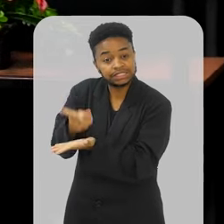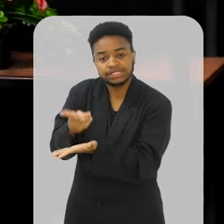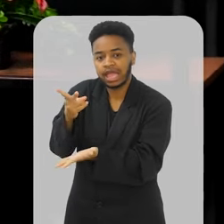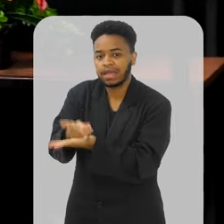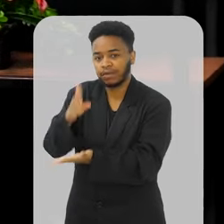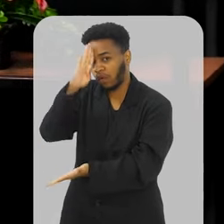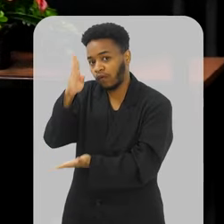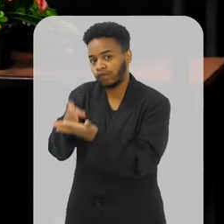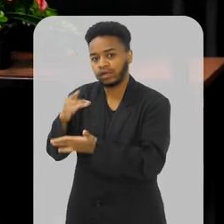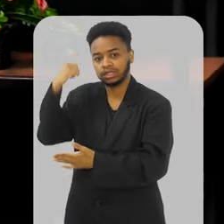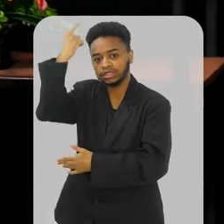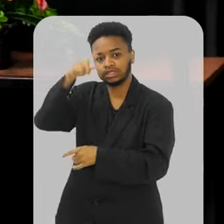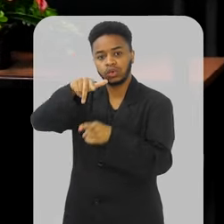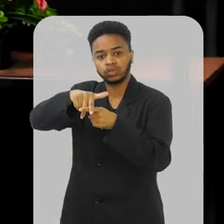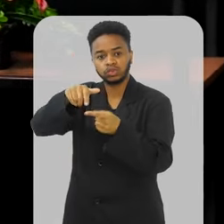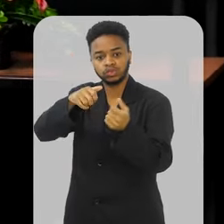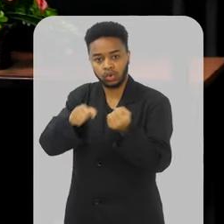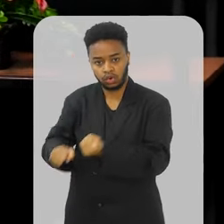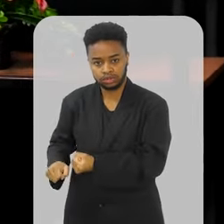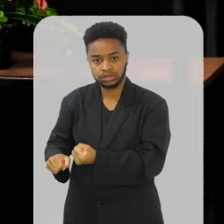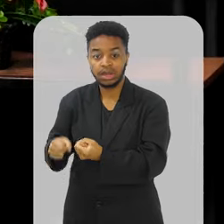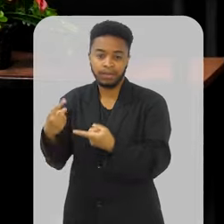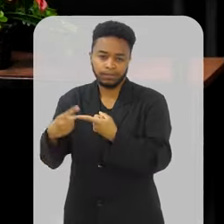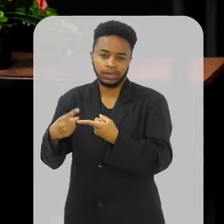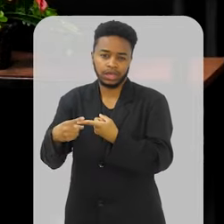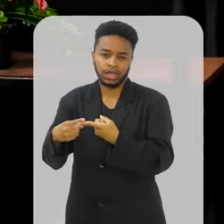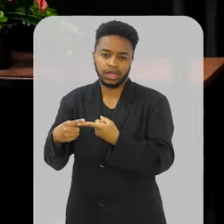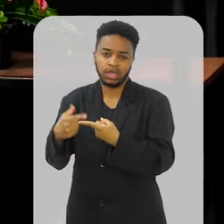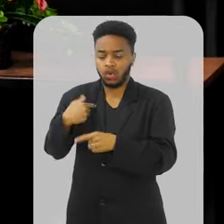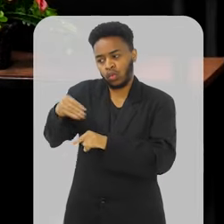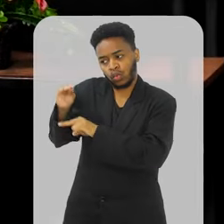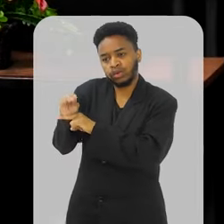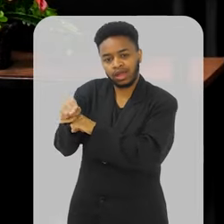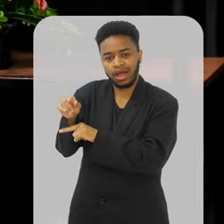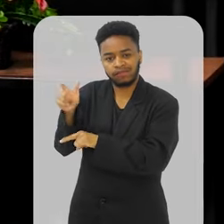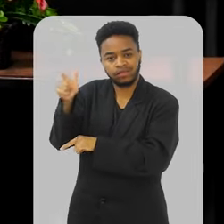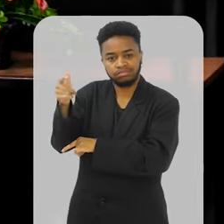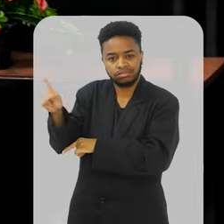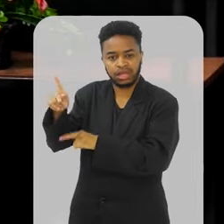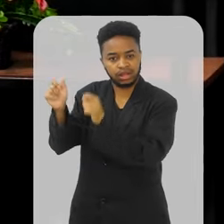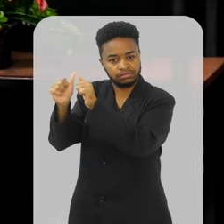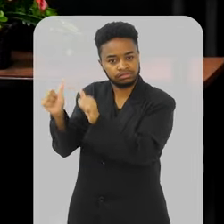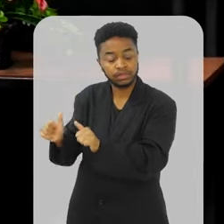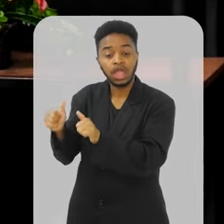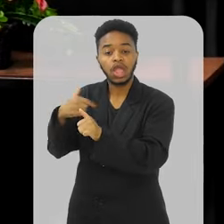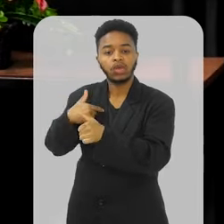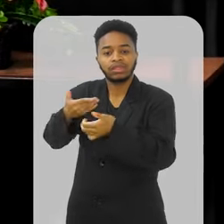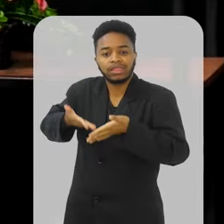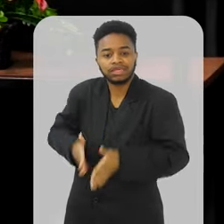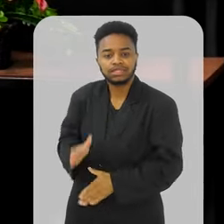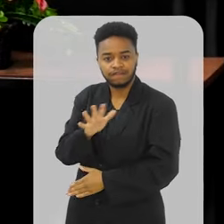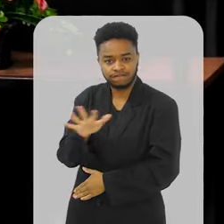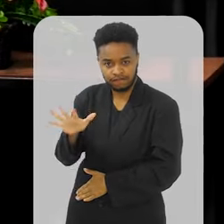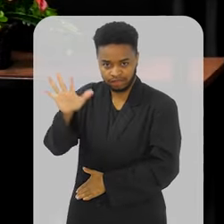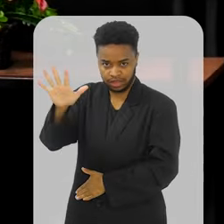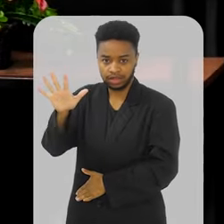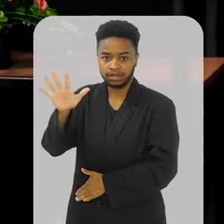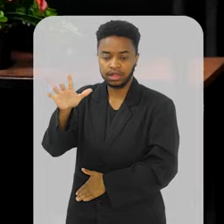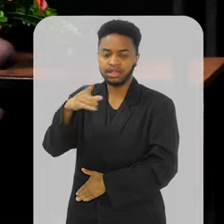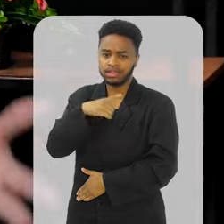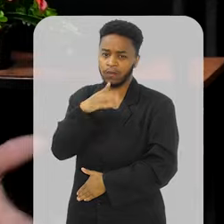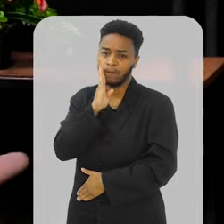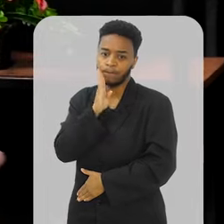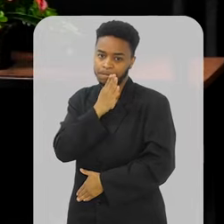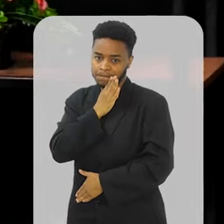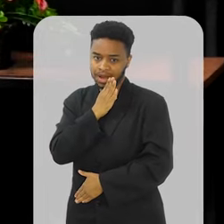ele me colocava para cuidar do são dele eu venho de uma comunidade né nasci na favela e a gente tinha um barzinho